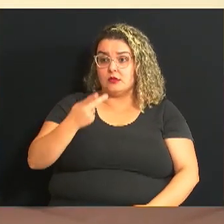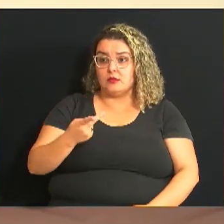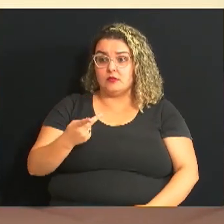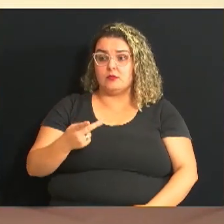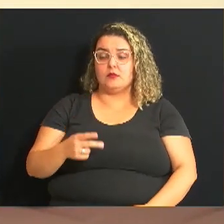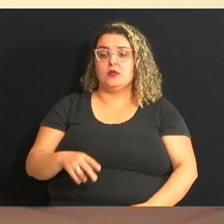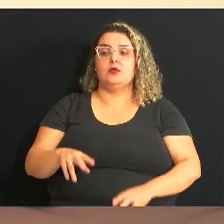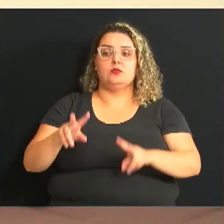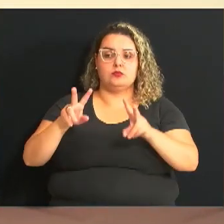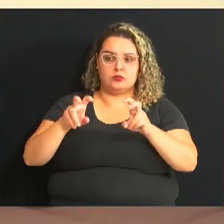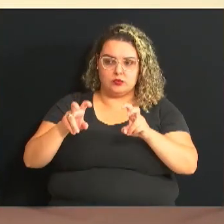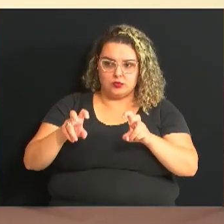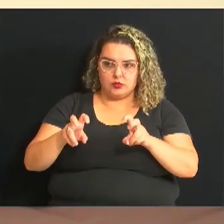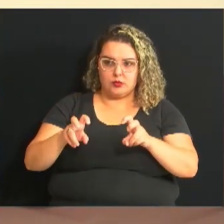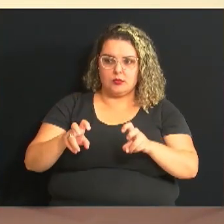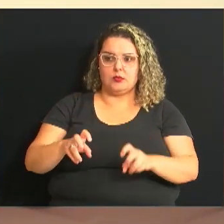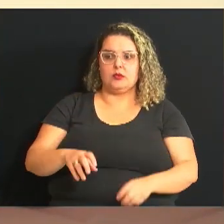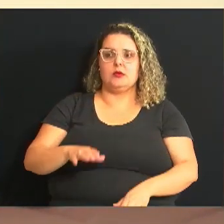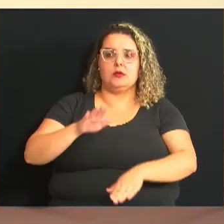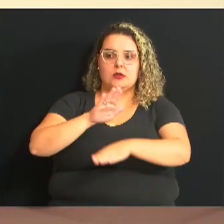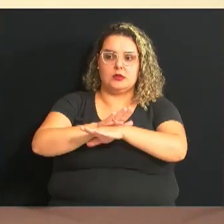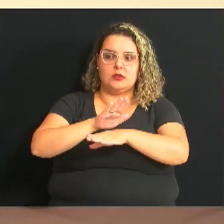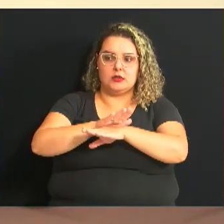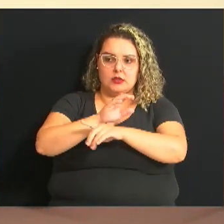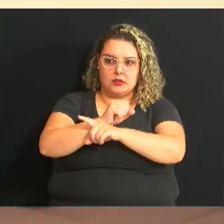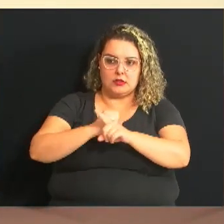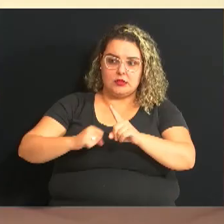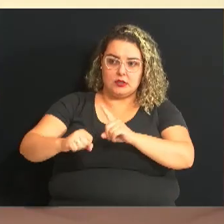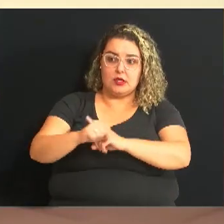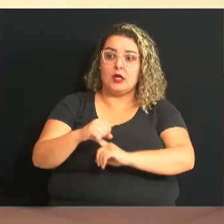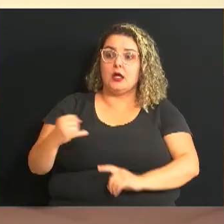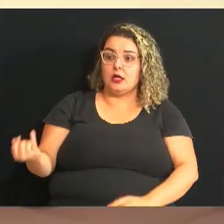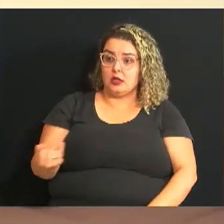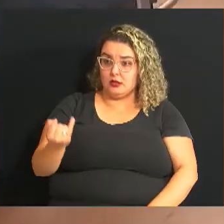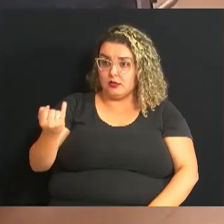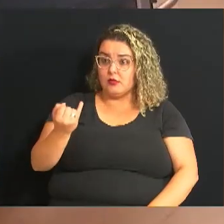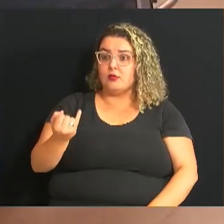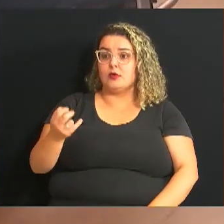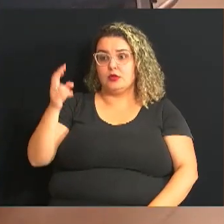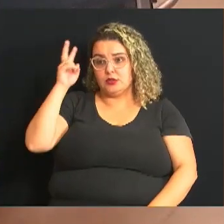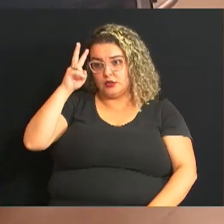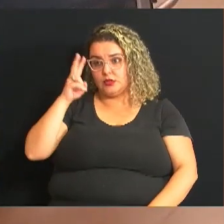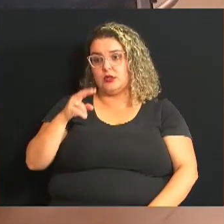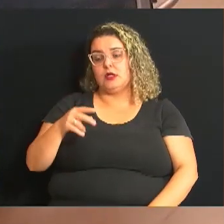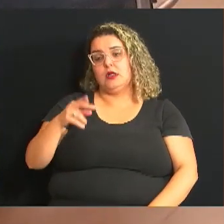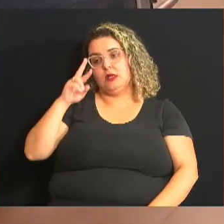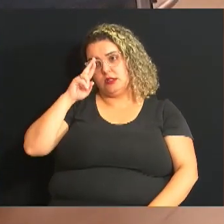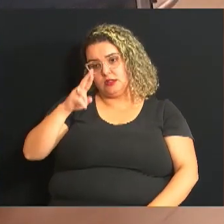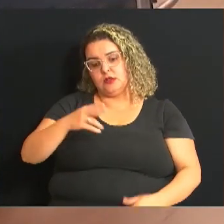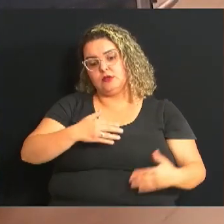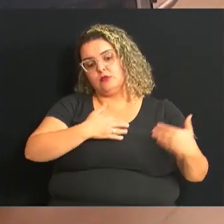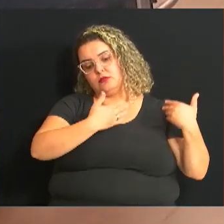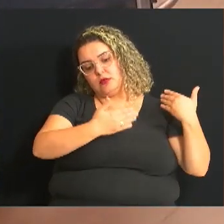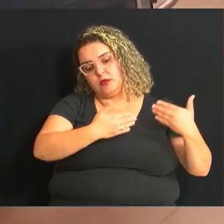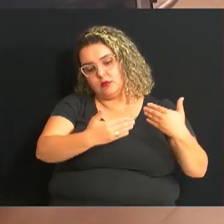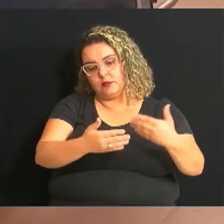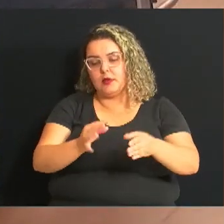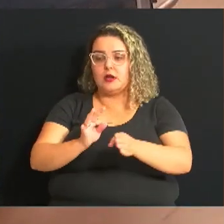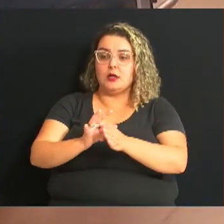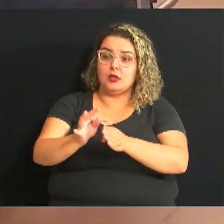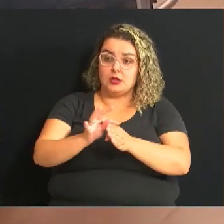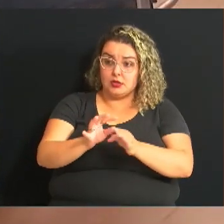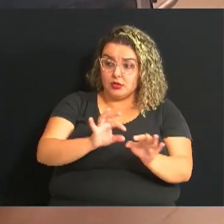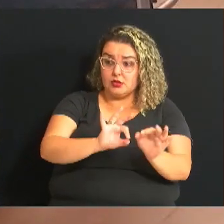tema que envolve a questão da assistência social, é importante lembrar que a senhora tem uma trajetória, né, no Conselho Tutelar, acompanha o trabalho